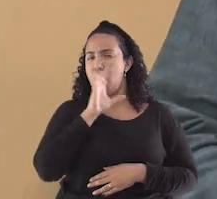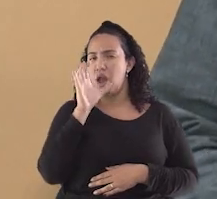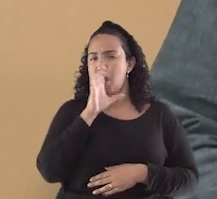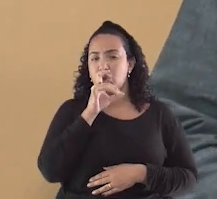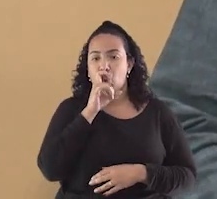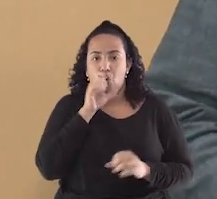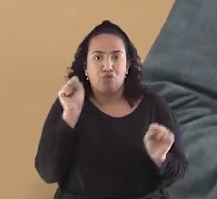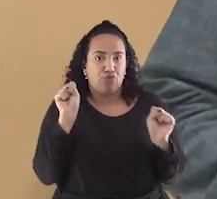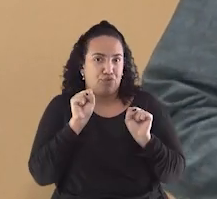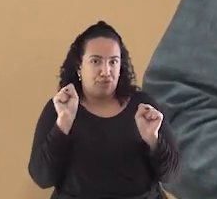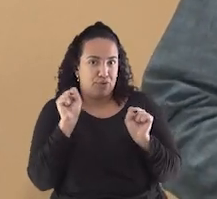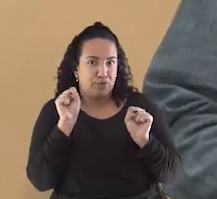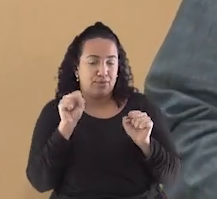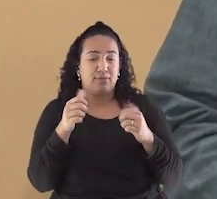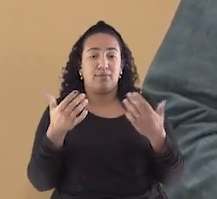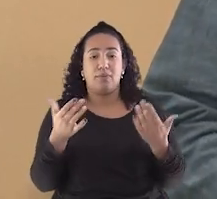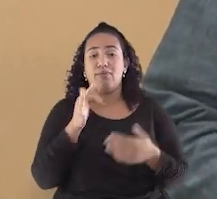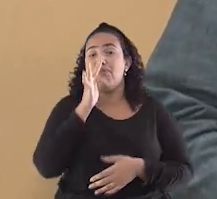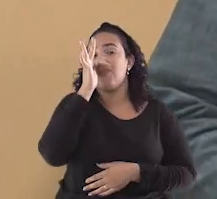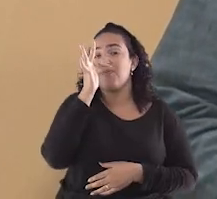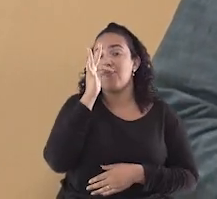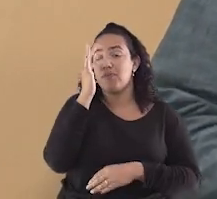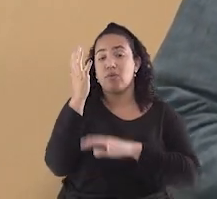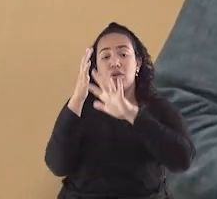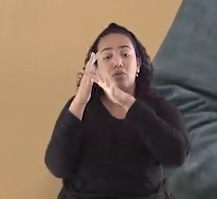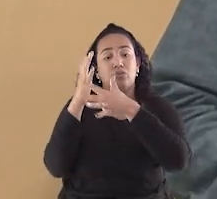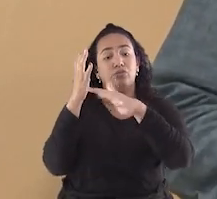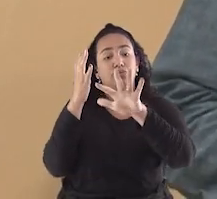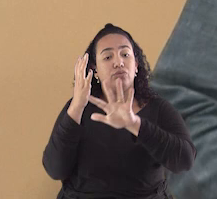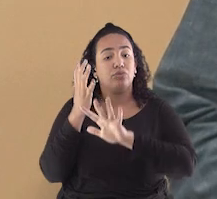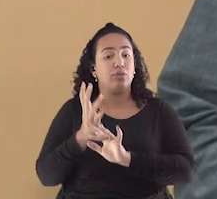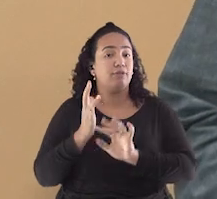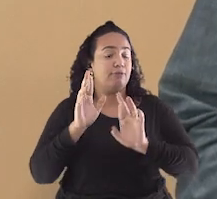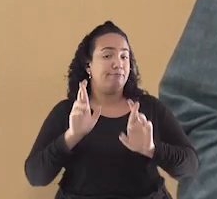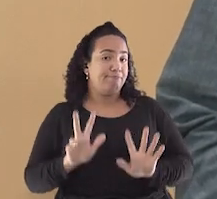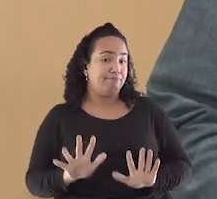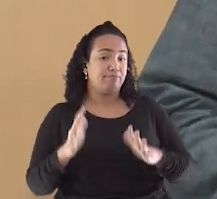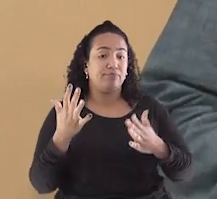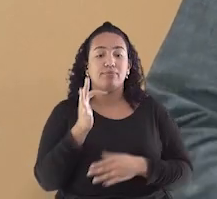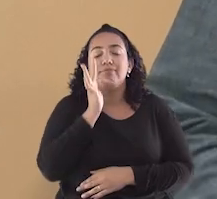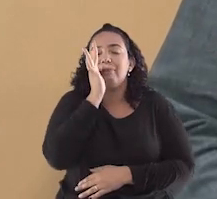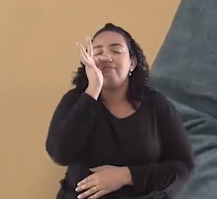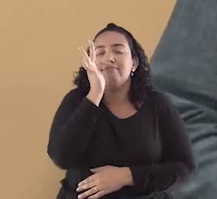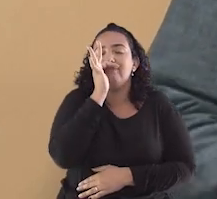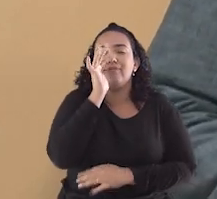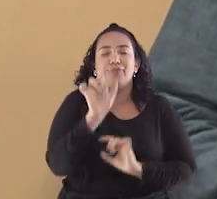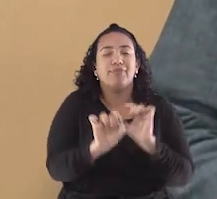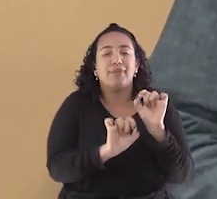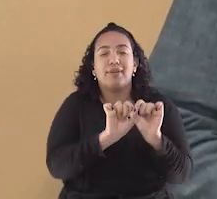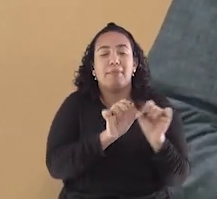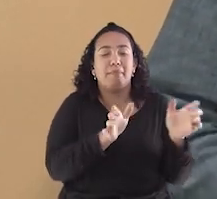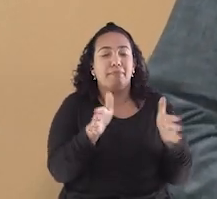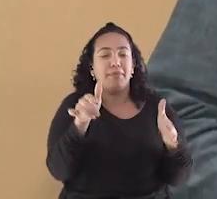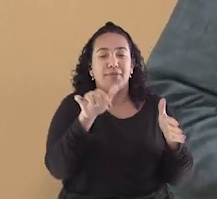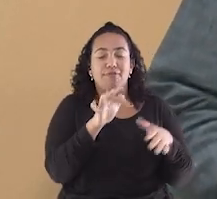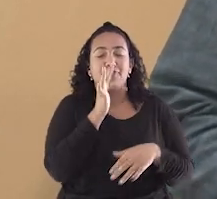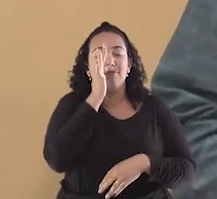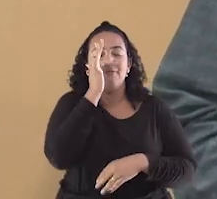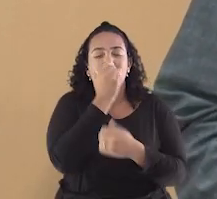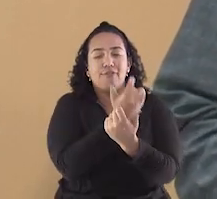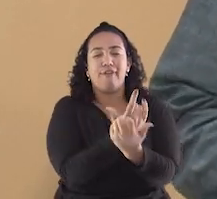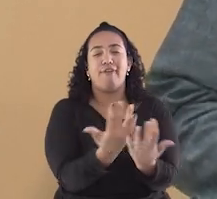traz o frio, a primavera e o outono são menos intensos nesse sentido. A primavera é conhecida como a estação